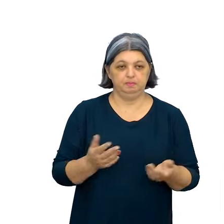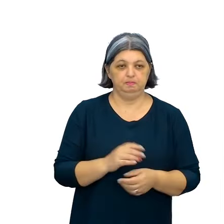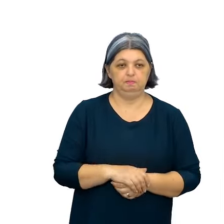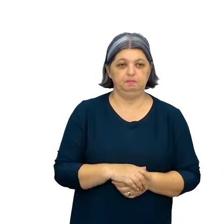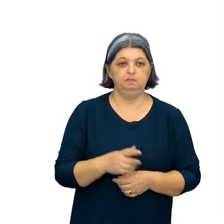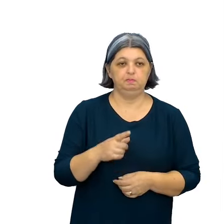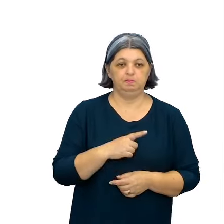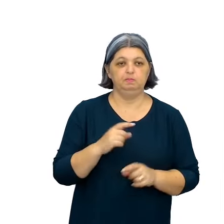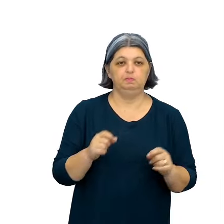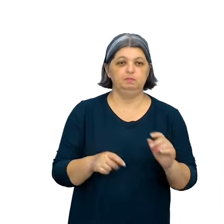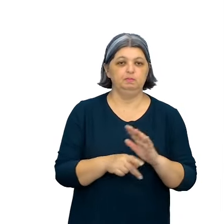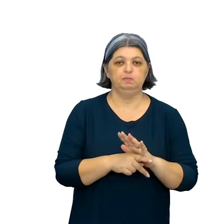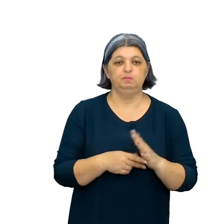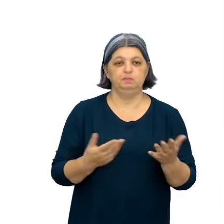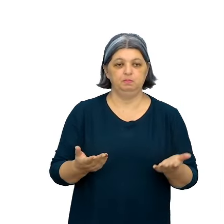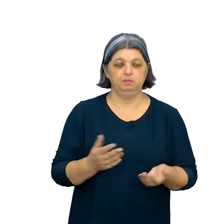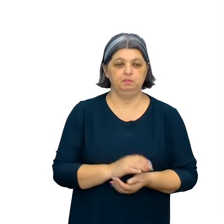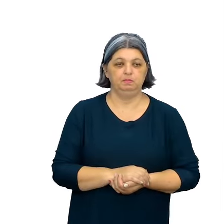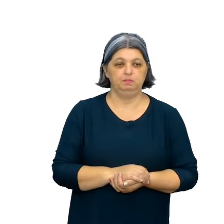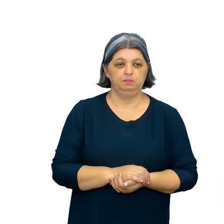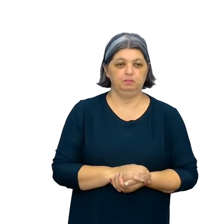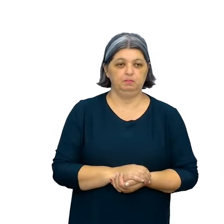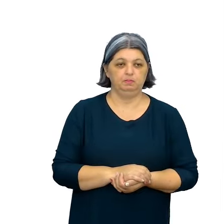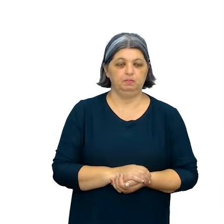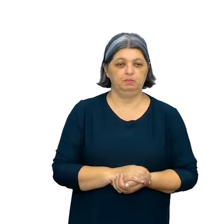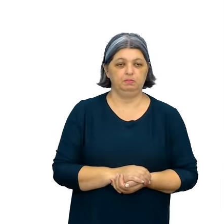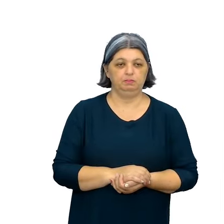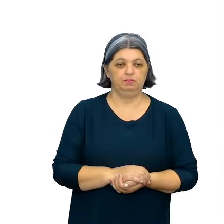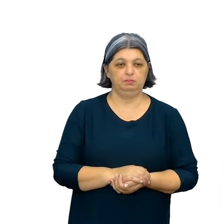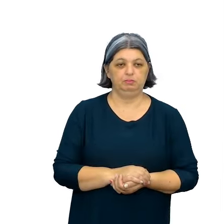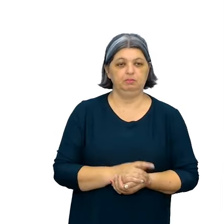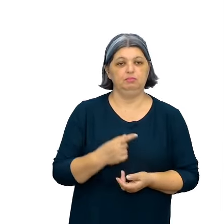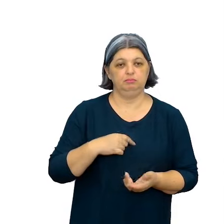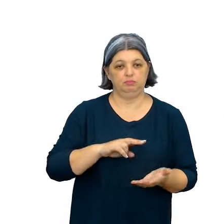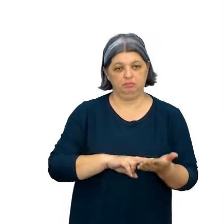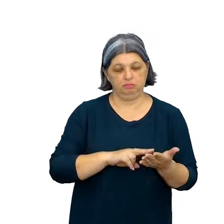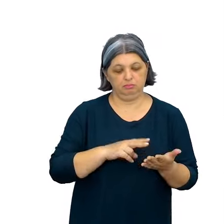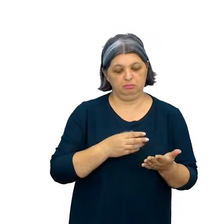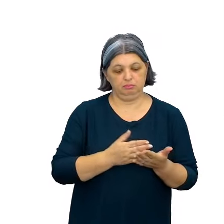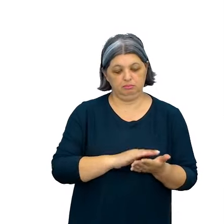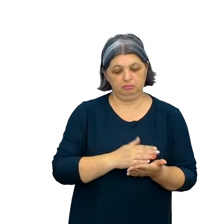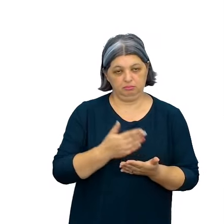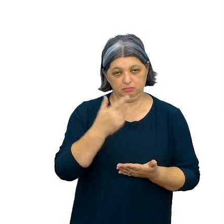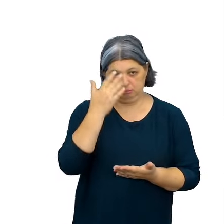nós temos o que, então, professores? Né? Temos que, para interpretar um texto